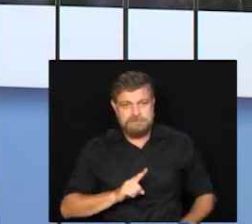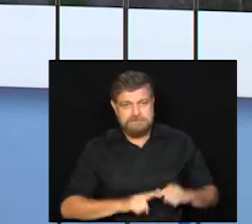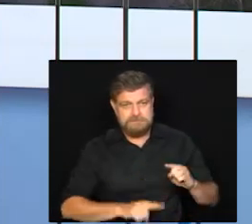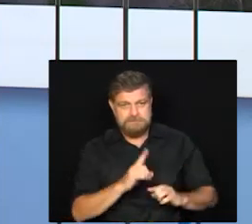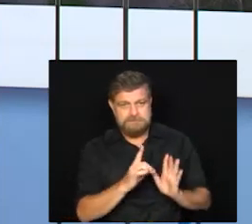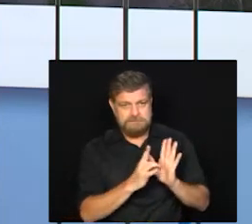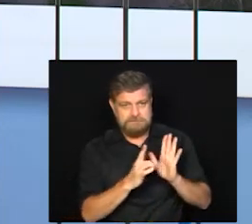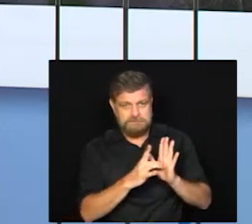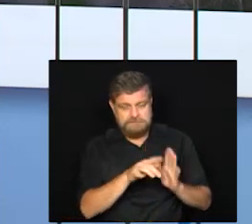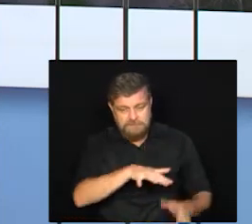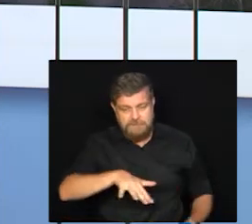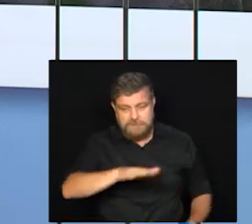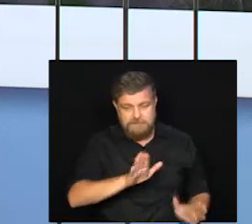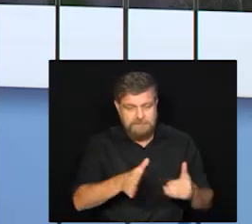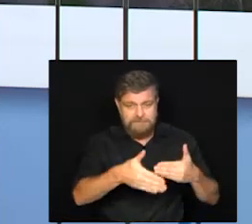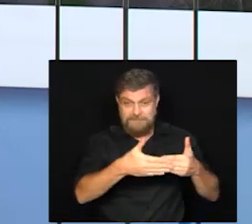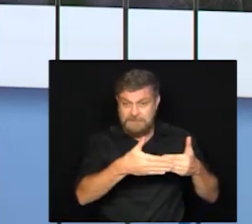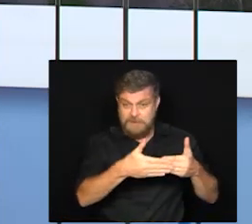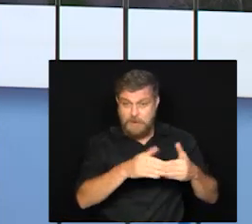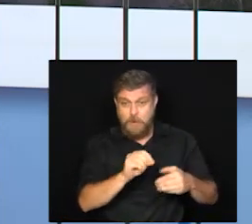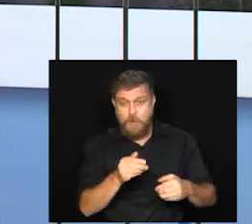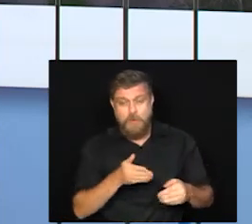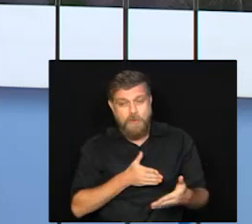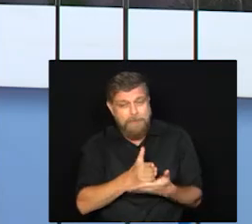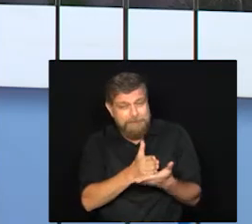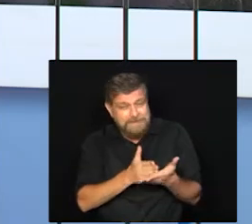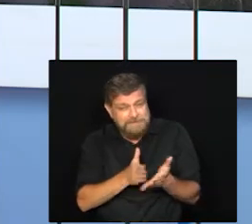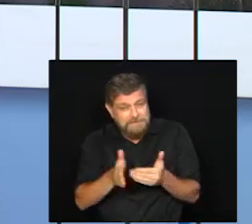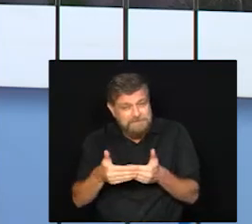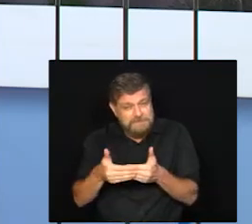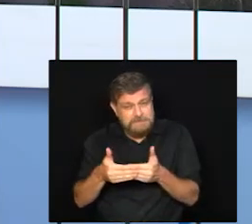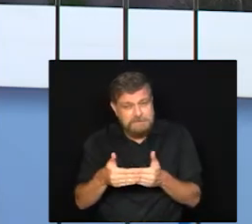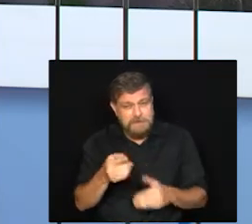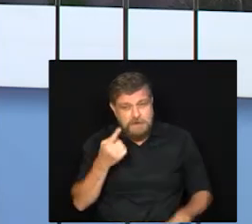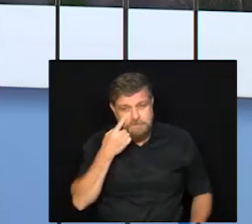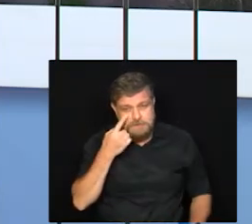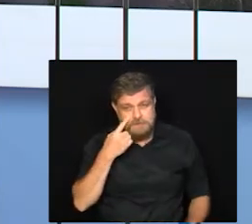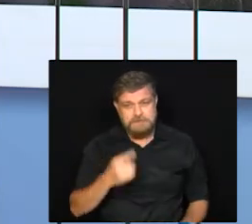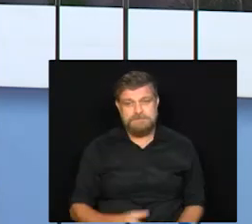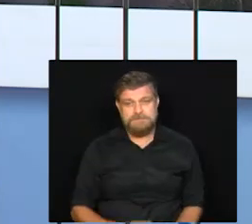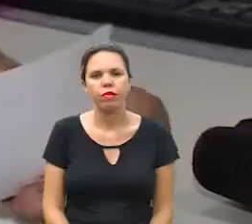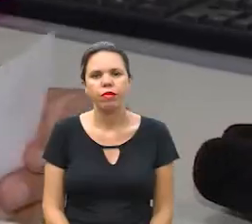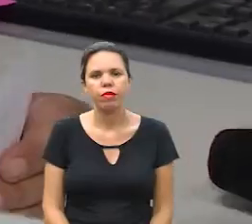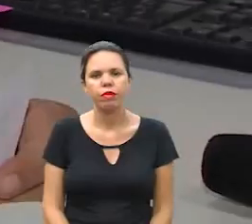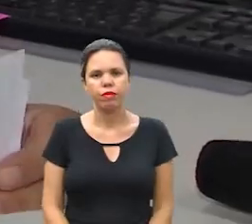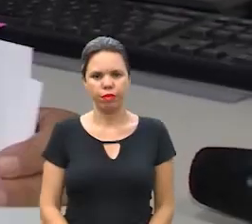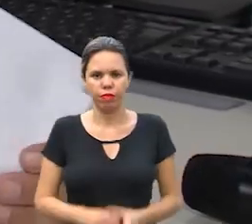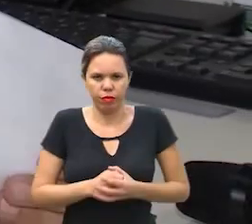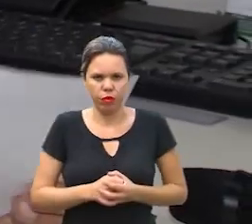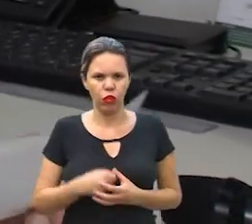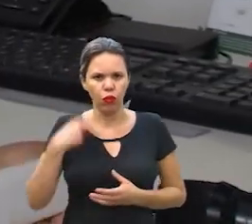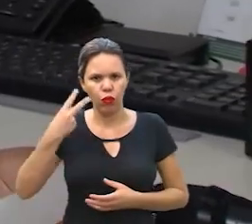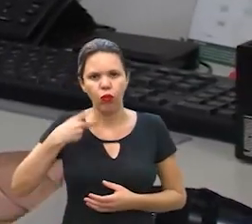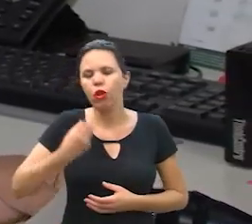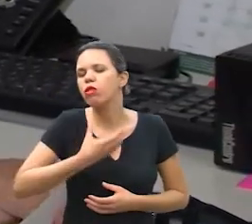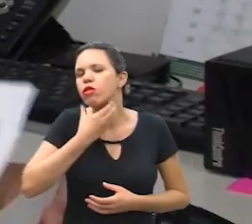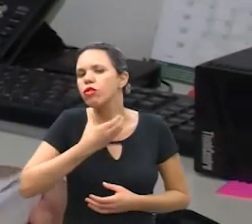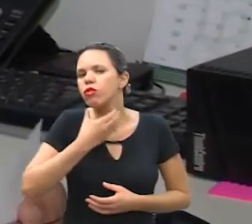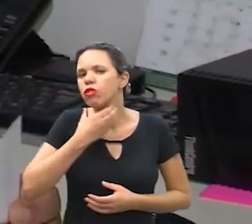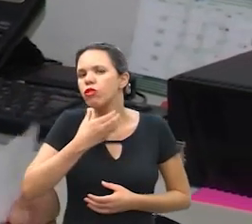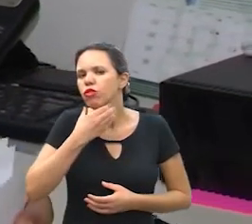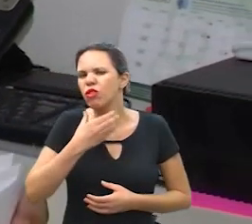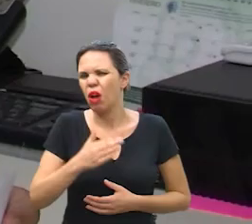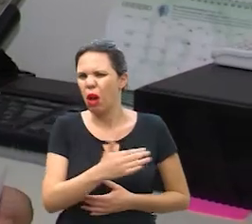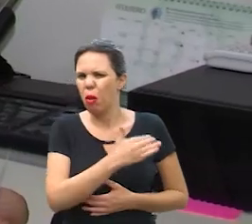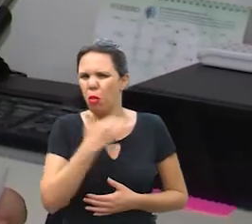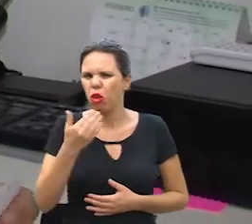em ambientes fechados ou parcialmente fechados. Confira. De acordo com o vereador Carmo Luiz,